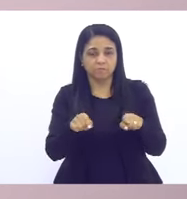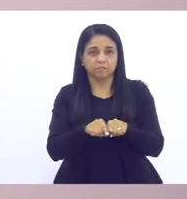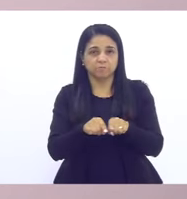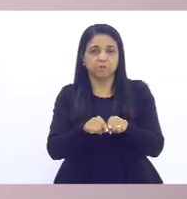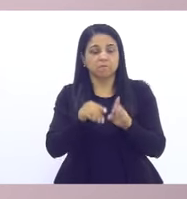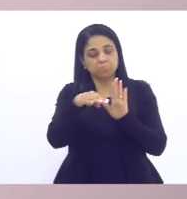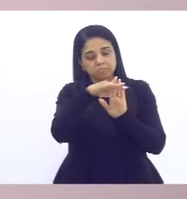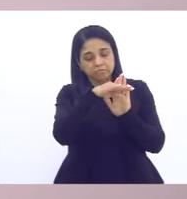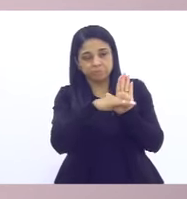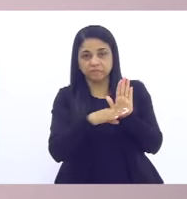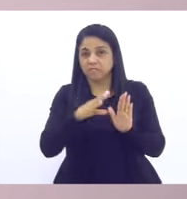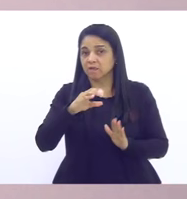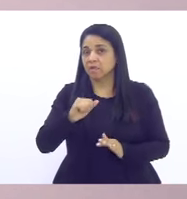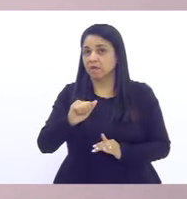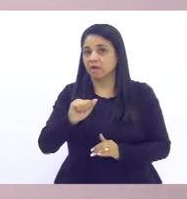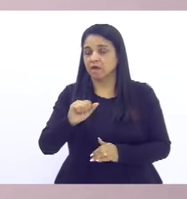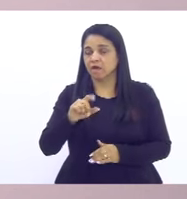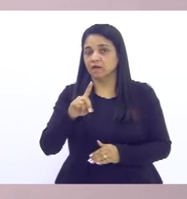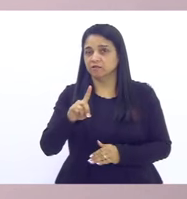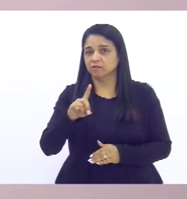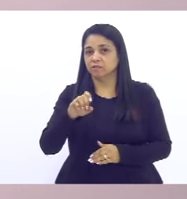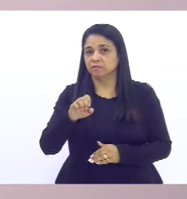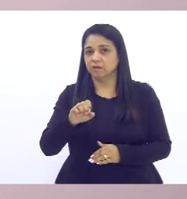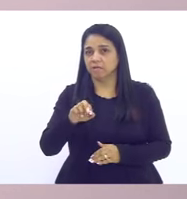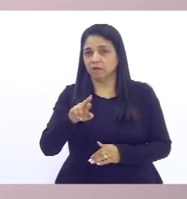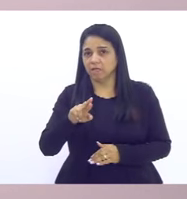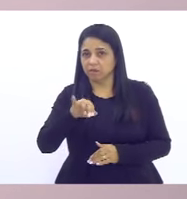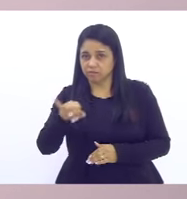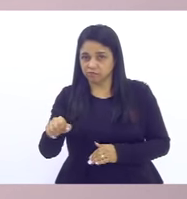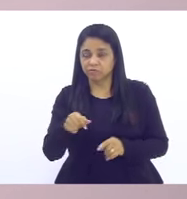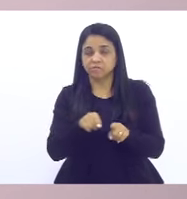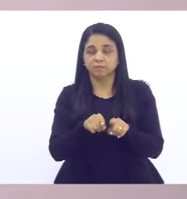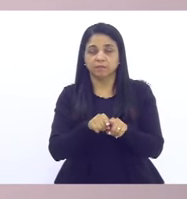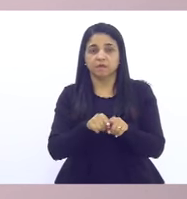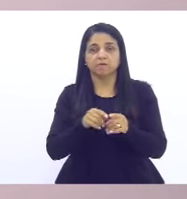listagem do CAGED, essa CPI se incumbe de